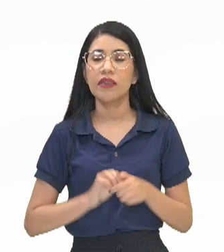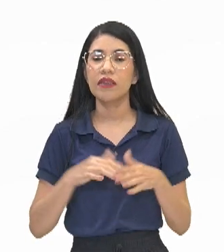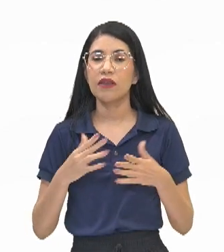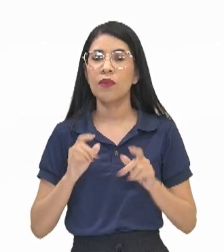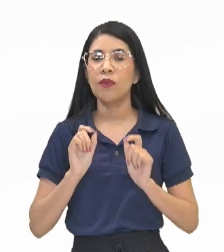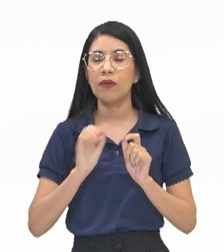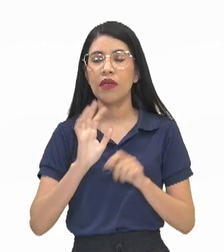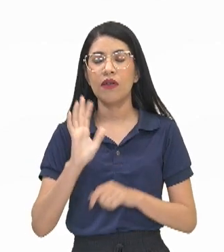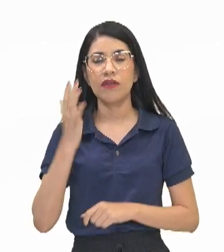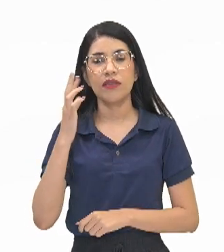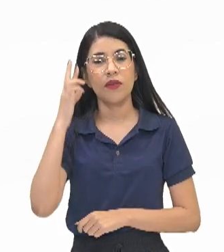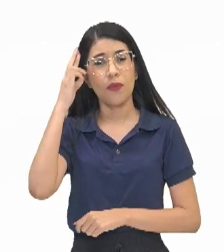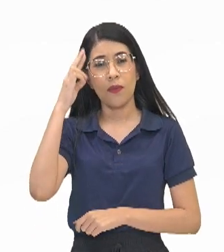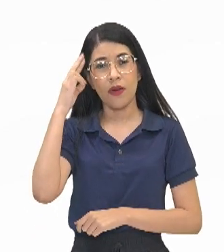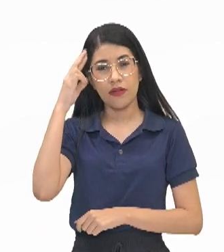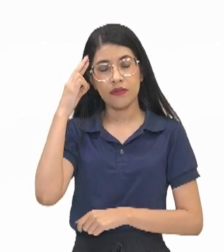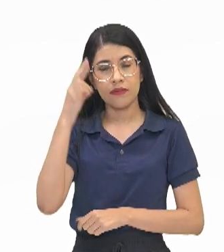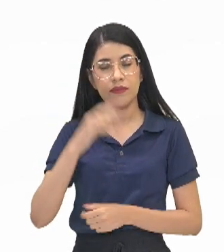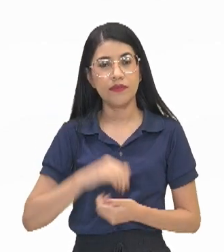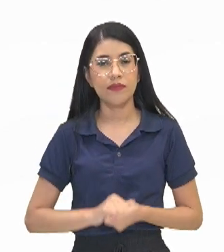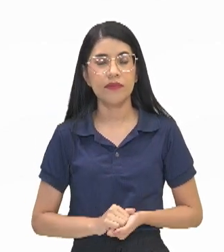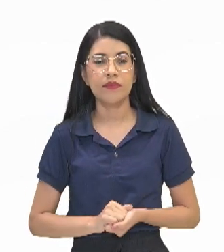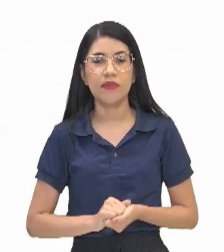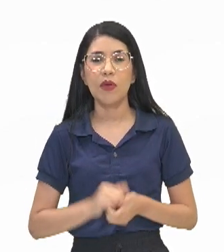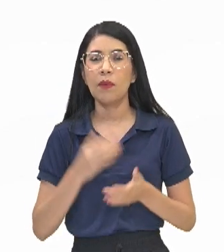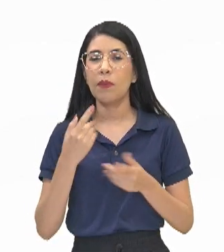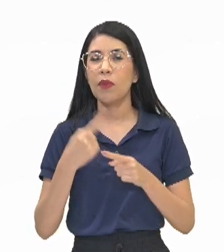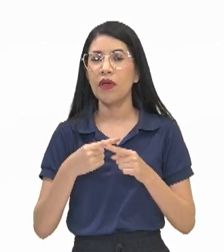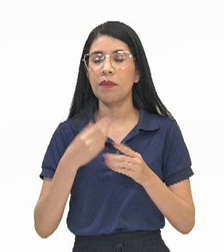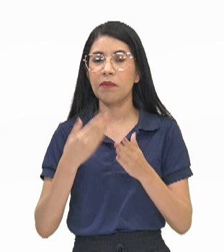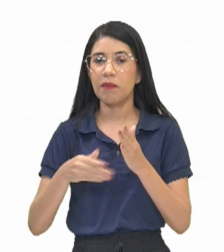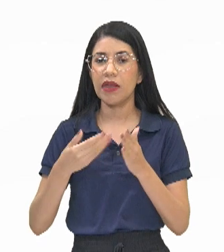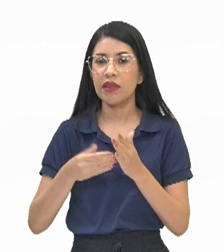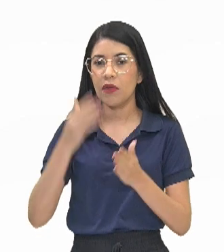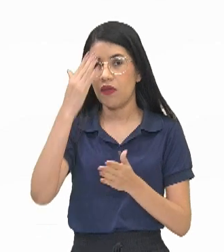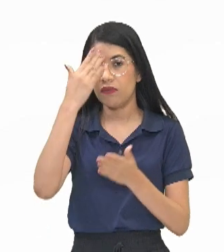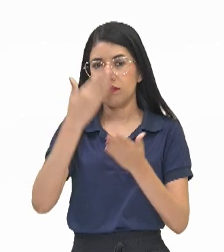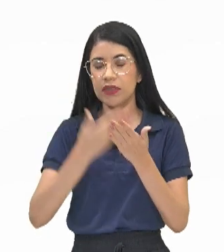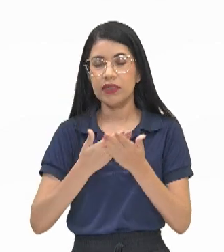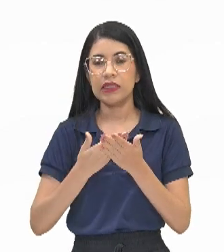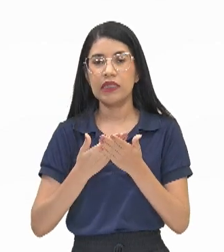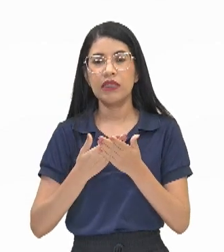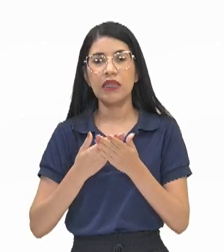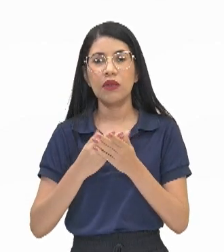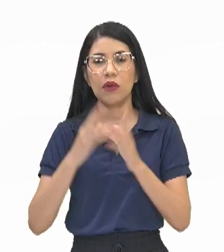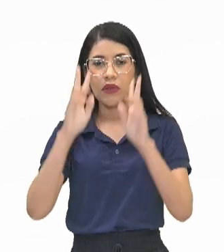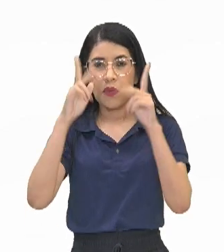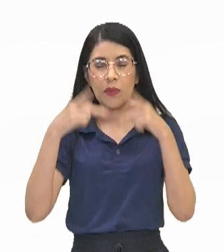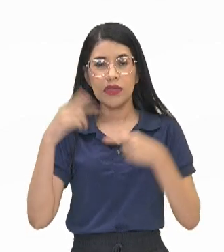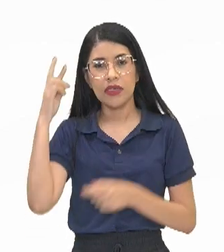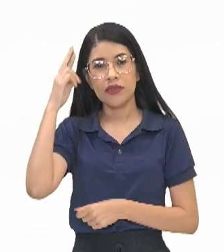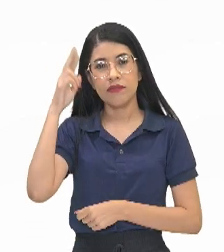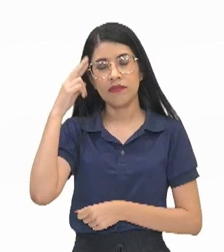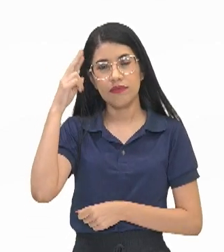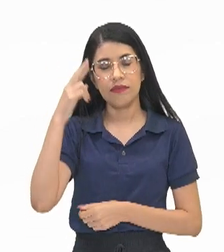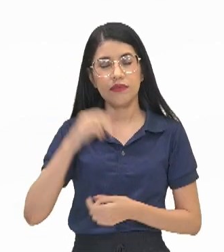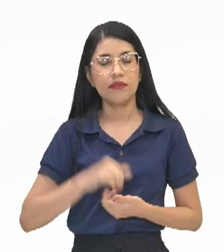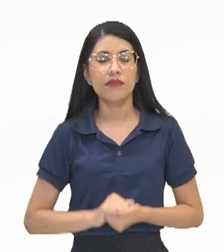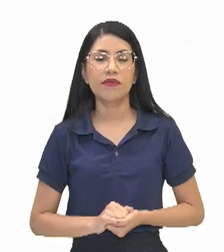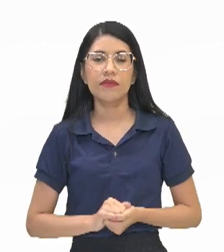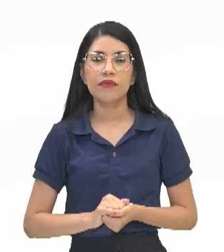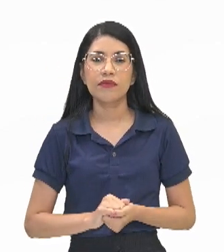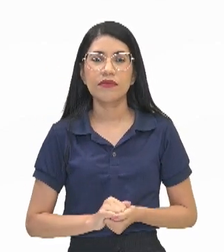Já que essa crítica perdeu a confiança na razão, na racionalidade humana. Aí nós vamos ver no próximo.